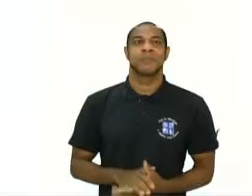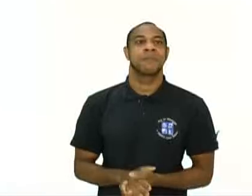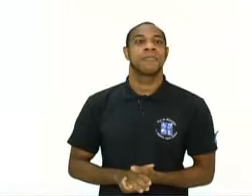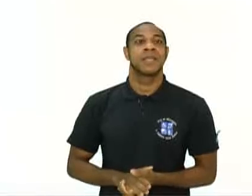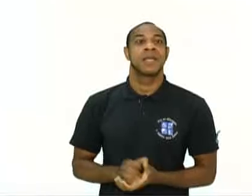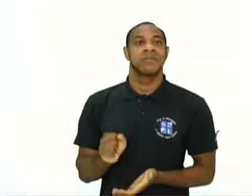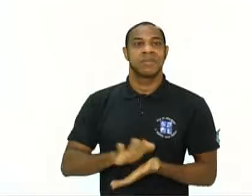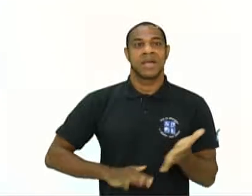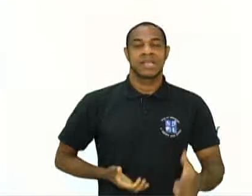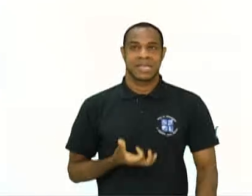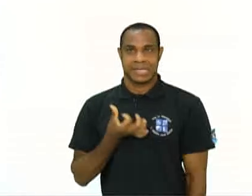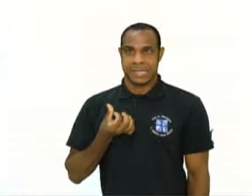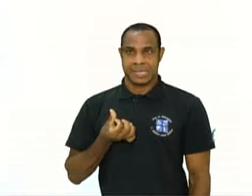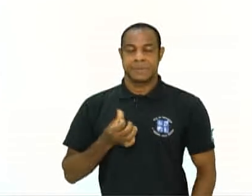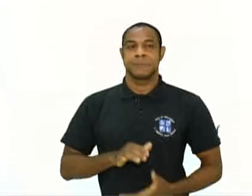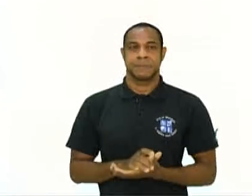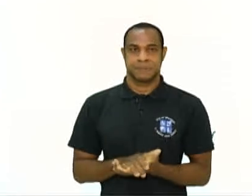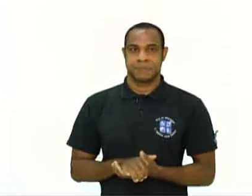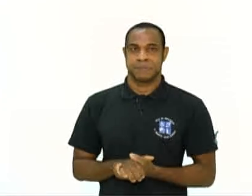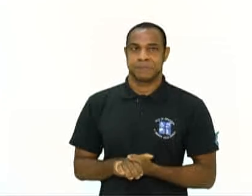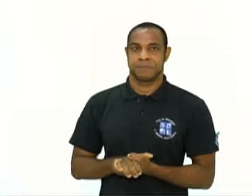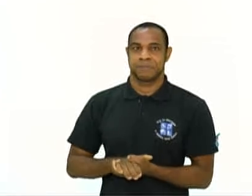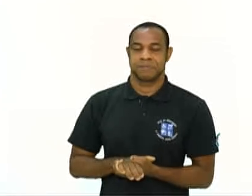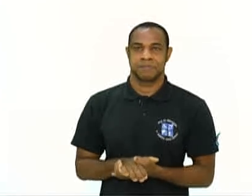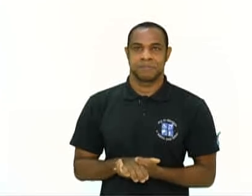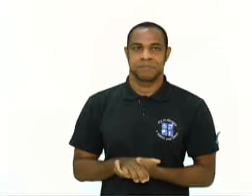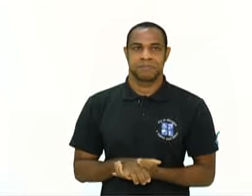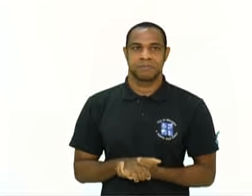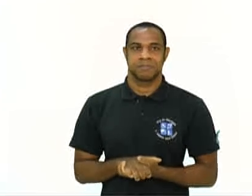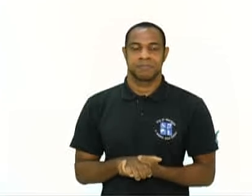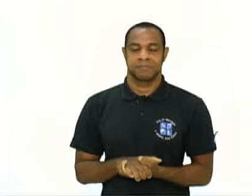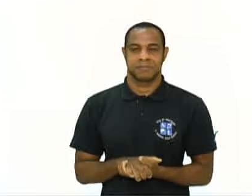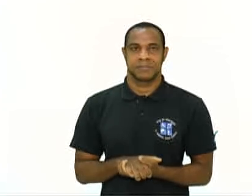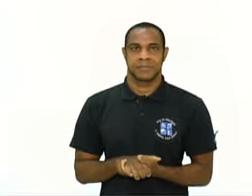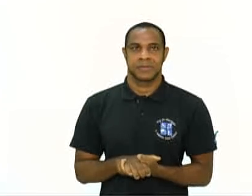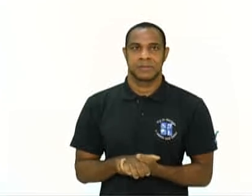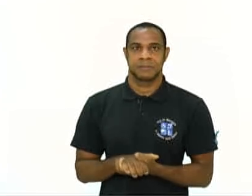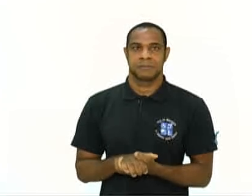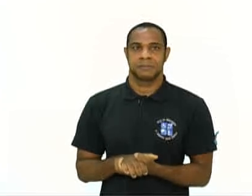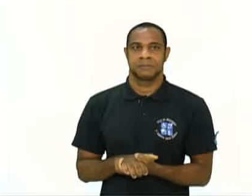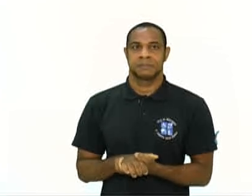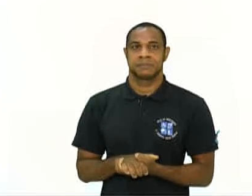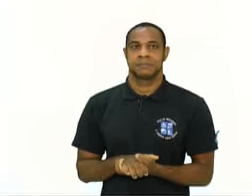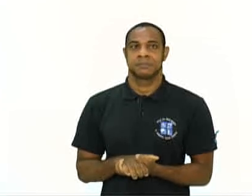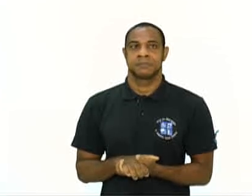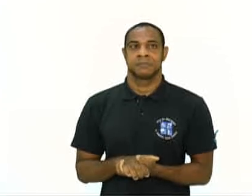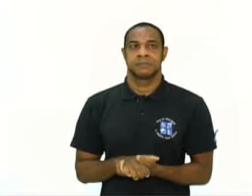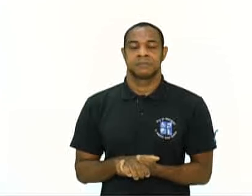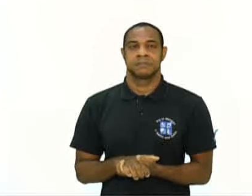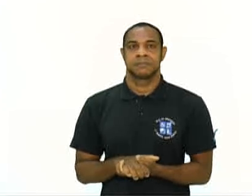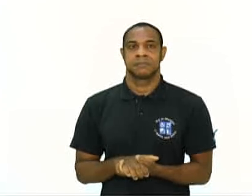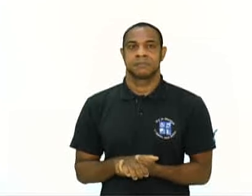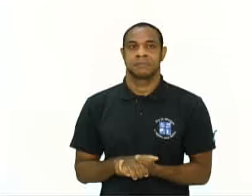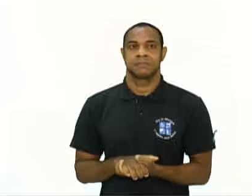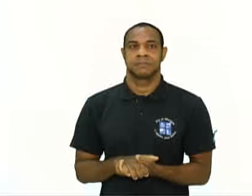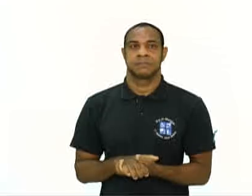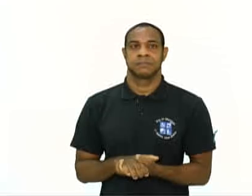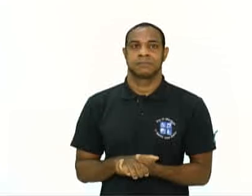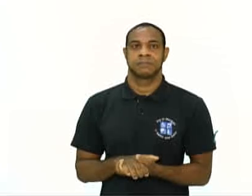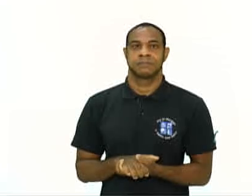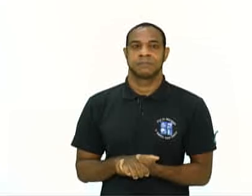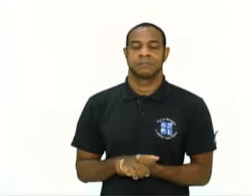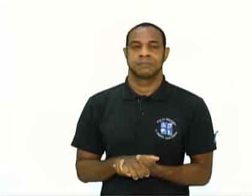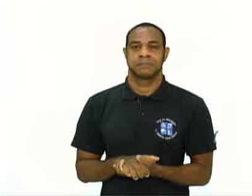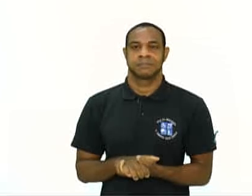6. In each country, it is not common to kiss a person in public. E number 7,